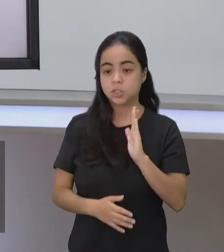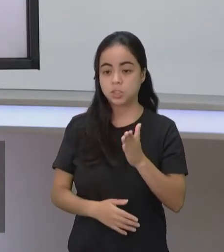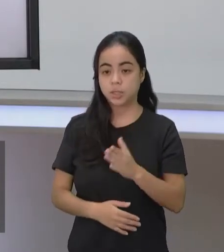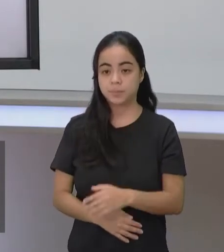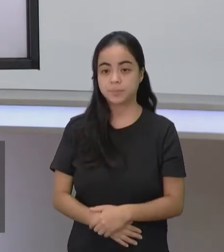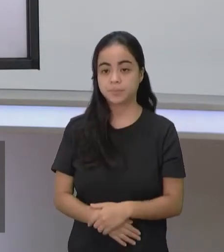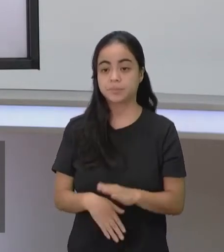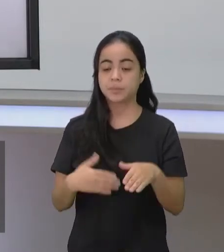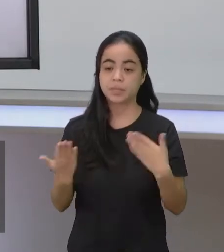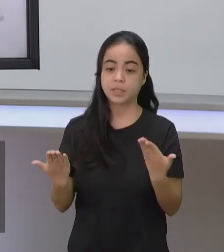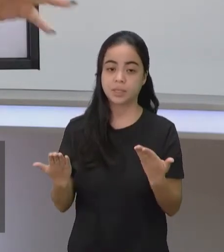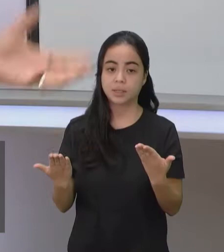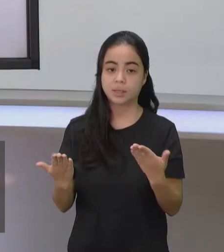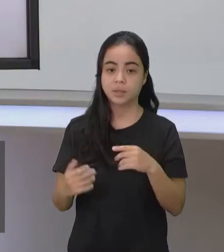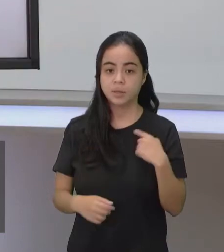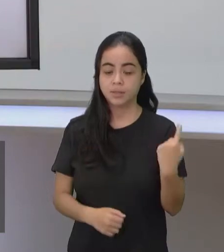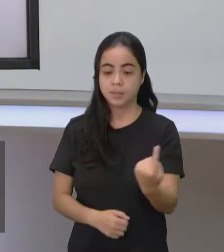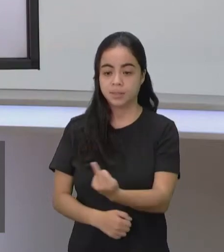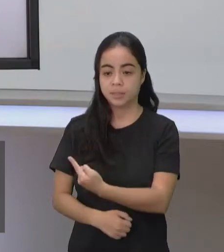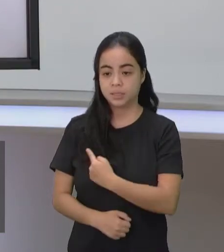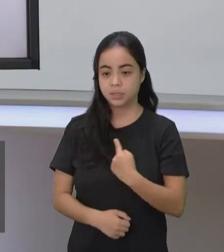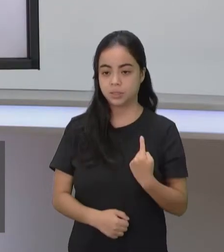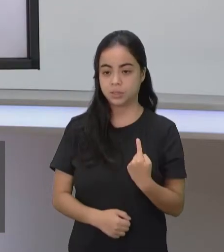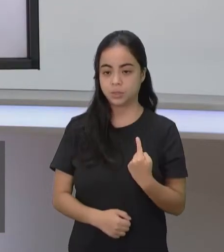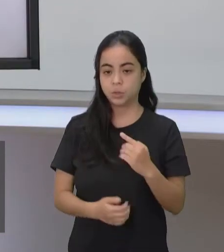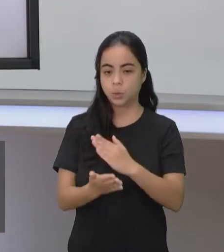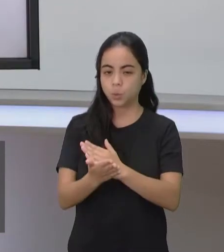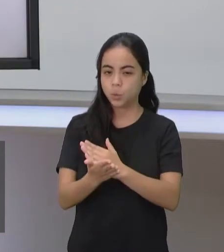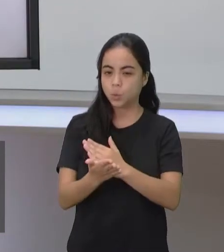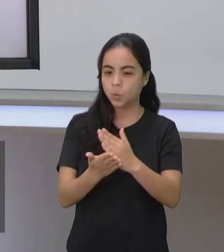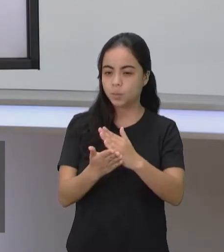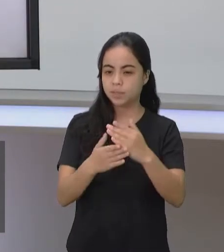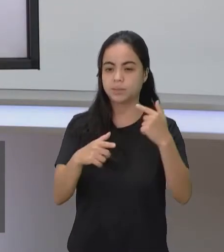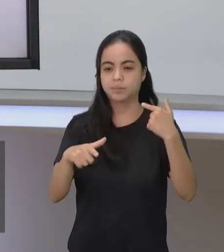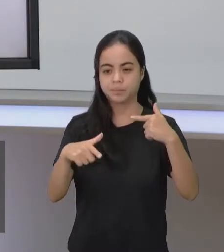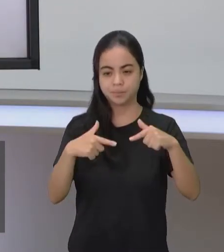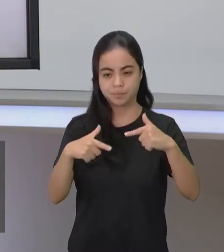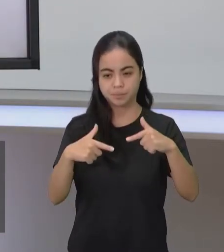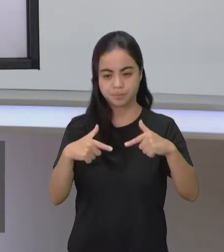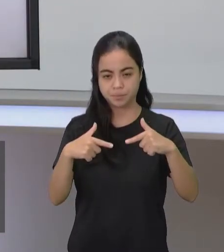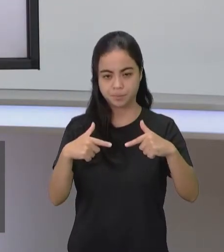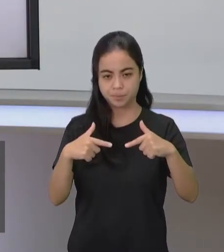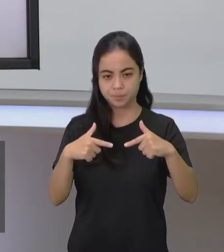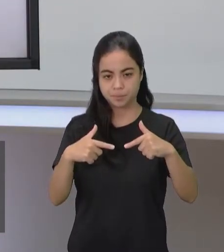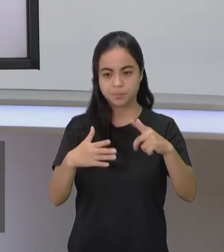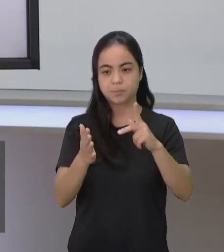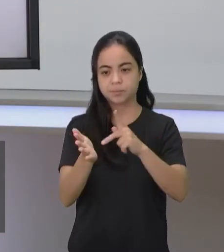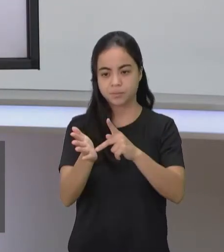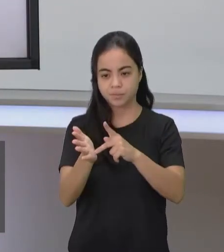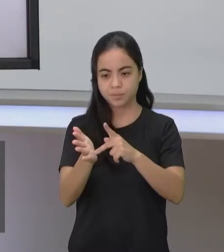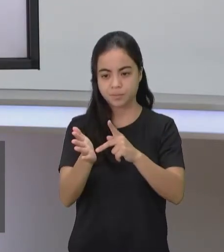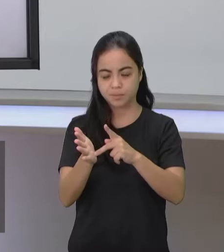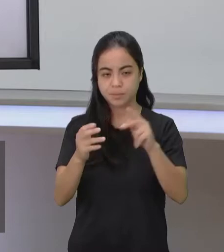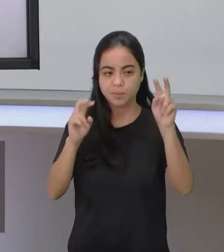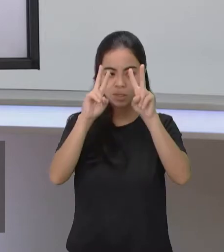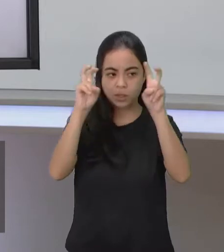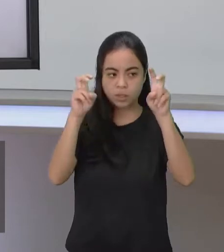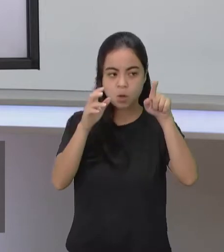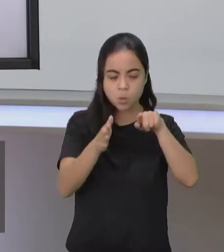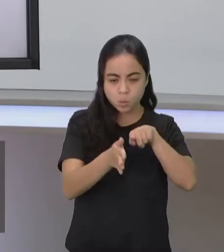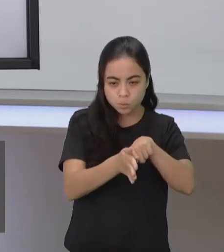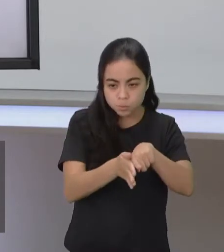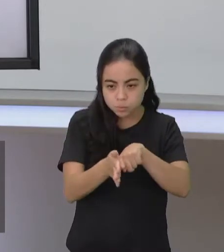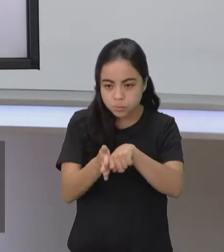Então, para a gente, né, começar a trabalhar aí no concreto, que é o que a gente falou. A gente está falando de investigação